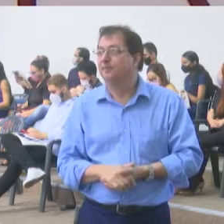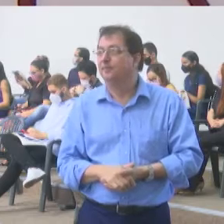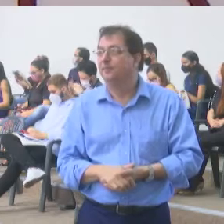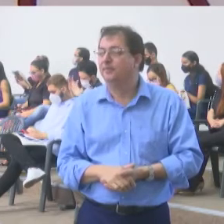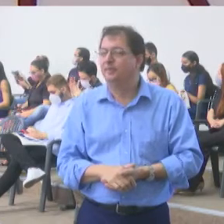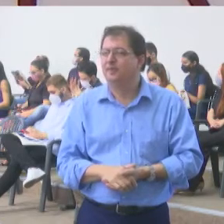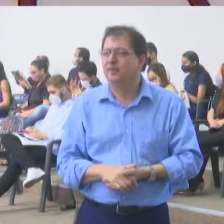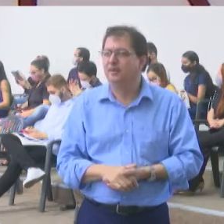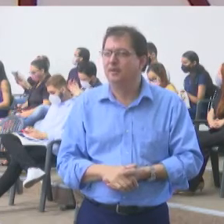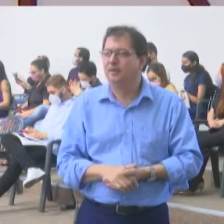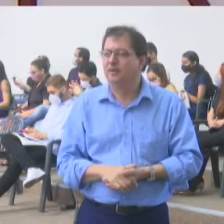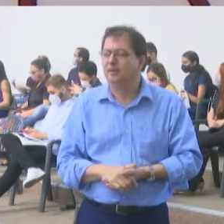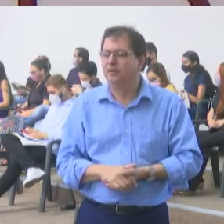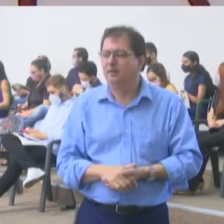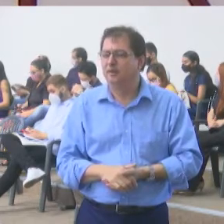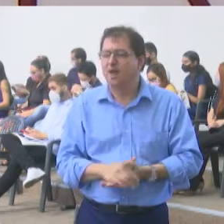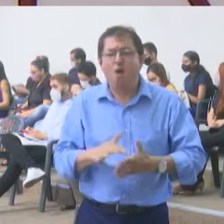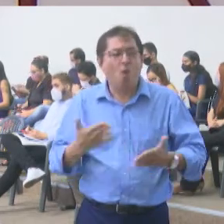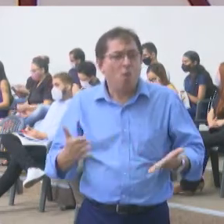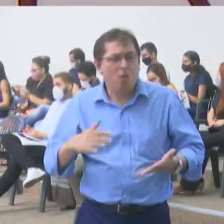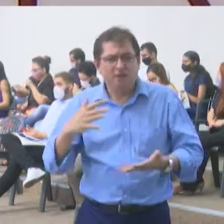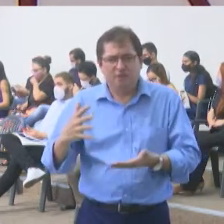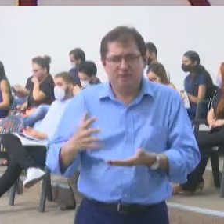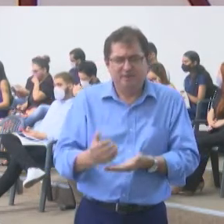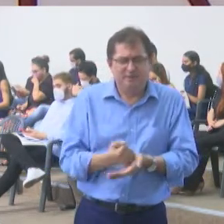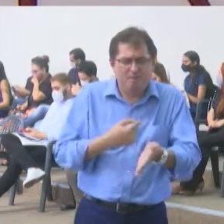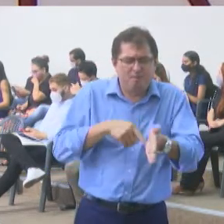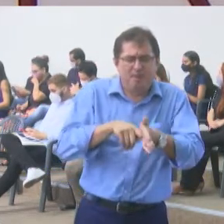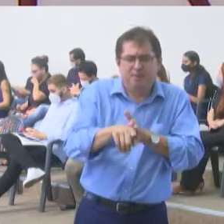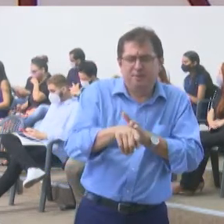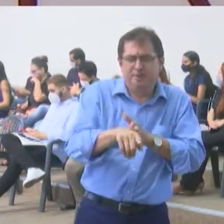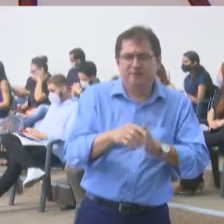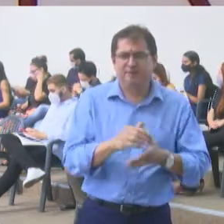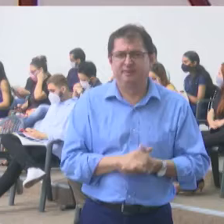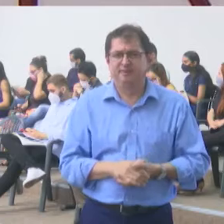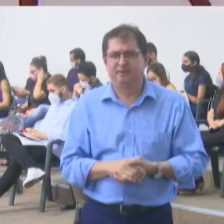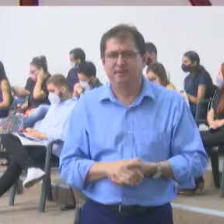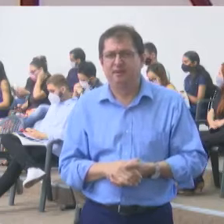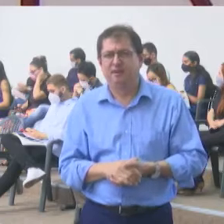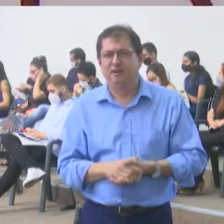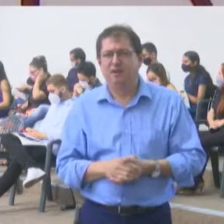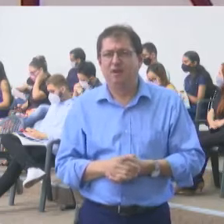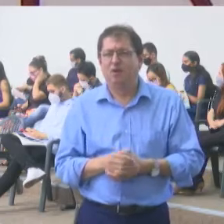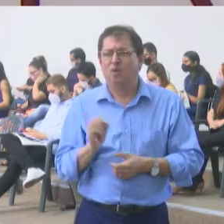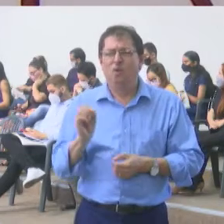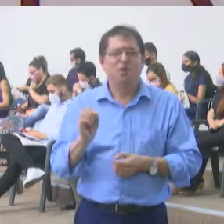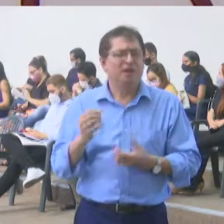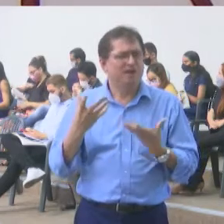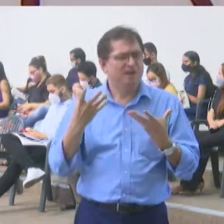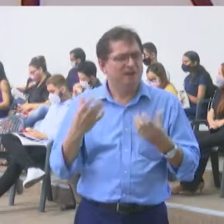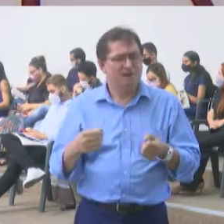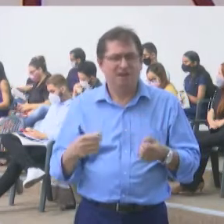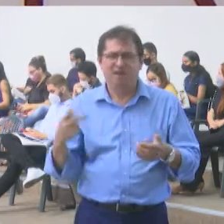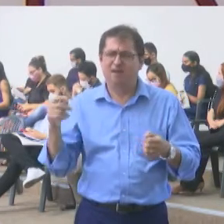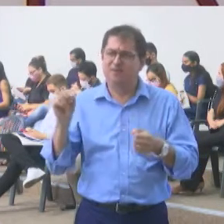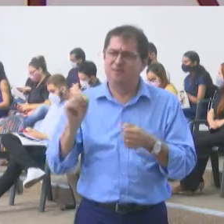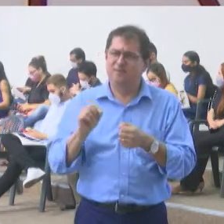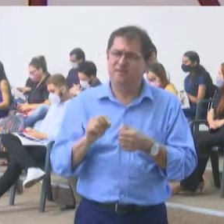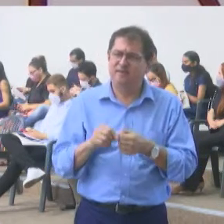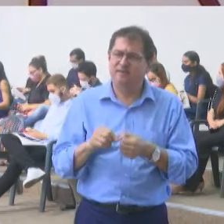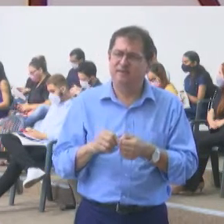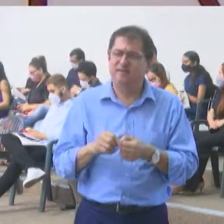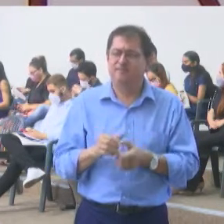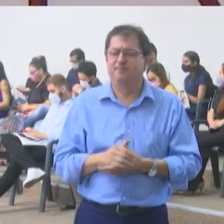Israel, quanto a resgate e a permutas, a trocas, que o que queria confirmar qualquer negócio tirava o calçado, dava a